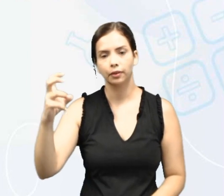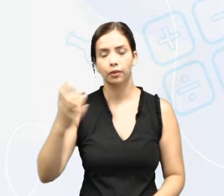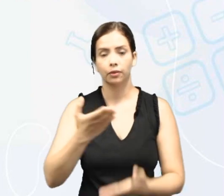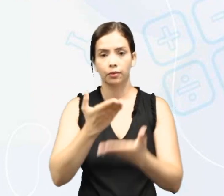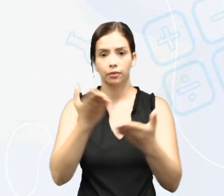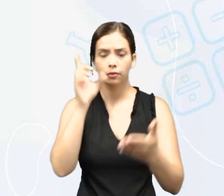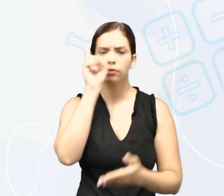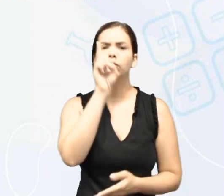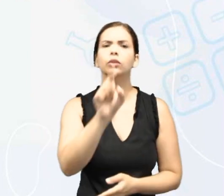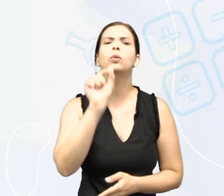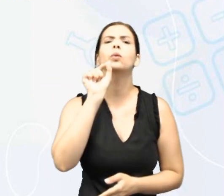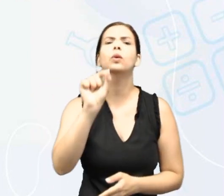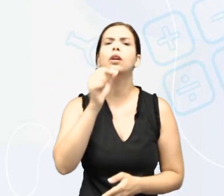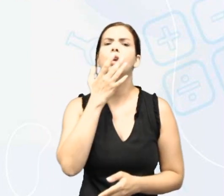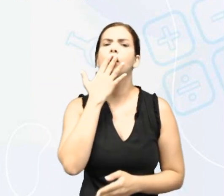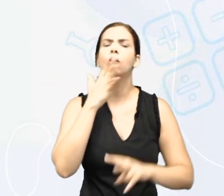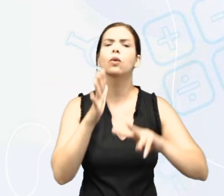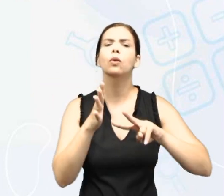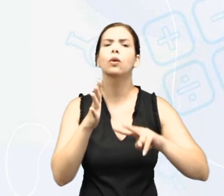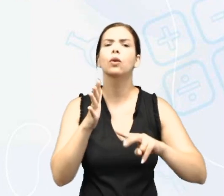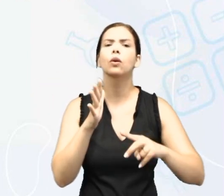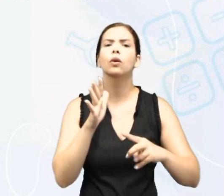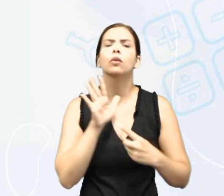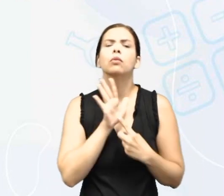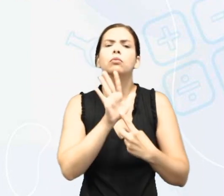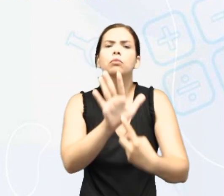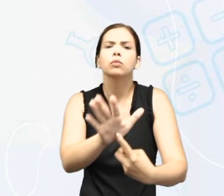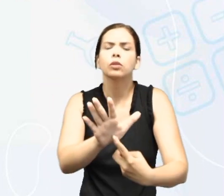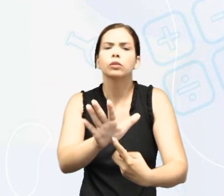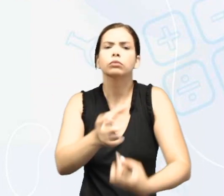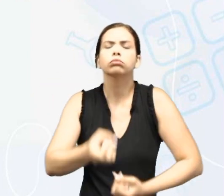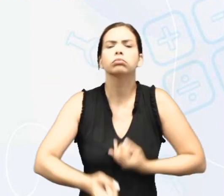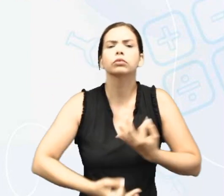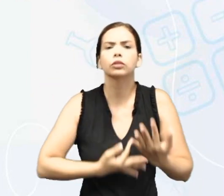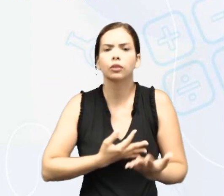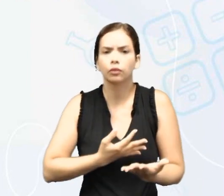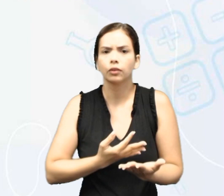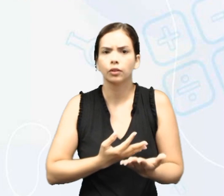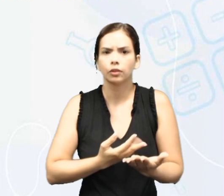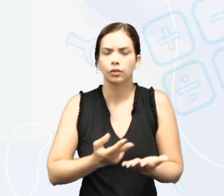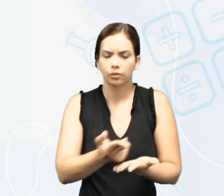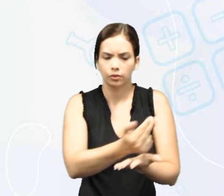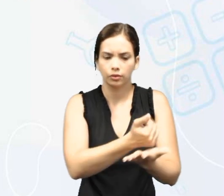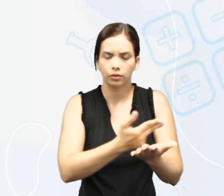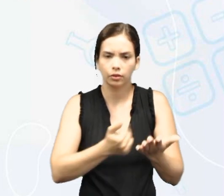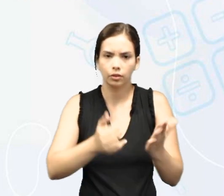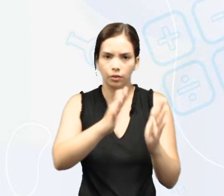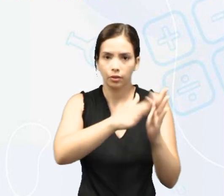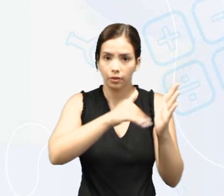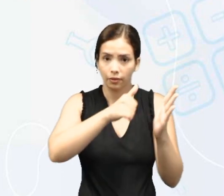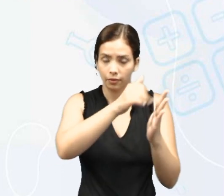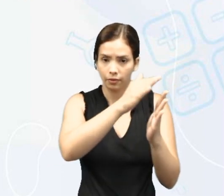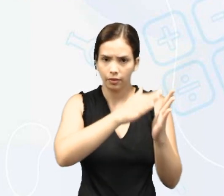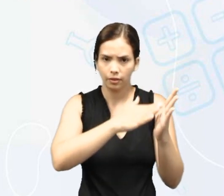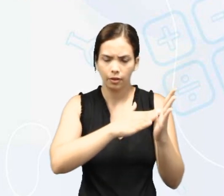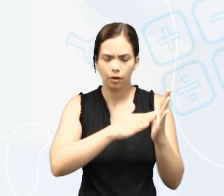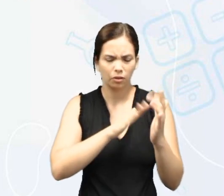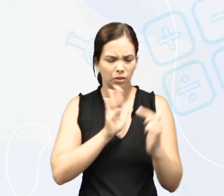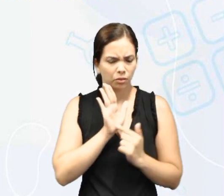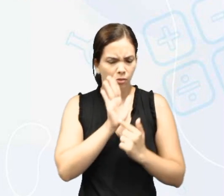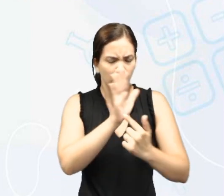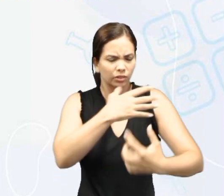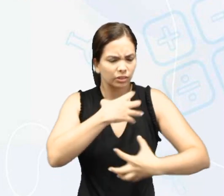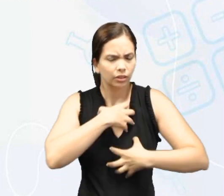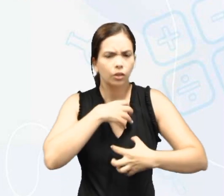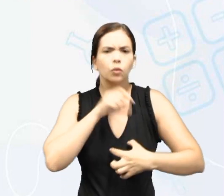para você, o que a cor representa? Você faz um desenho ou uma pintura expressando os seus sentimentos.